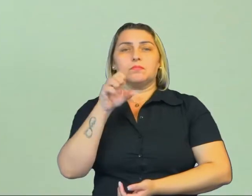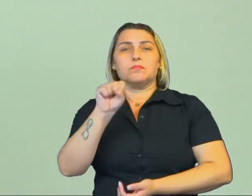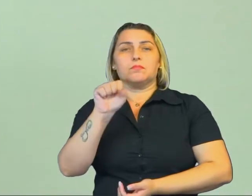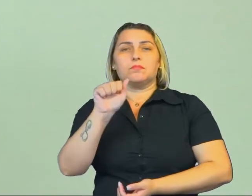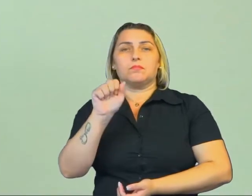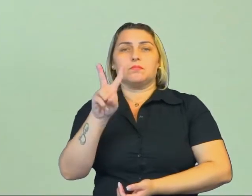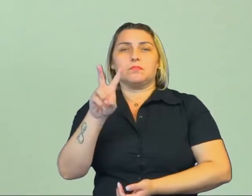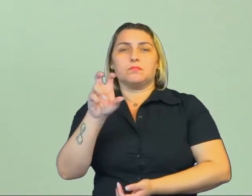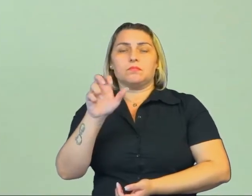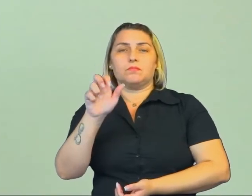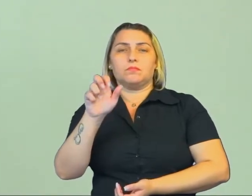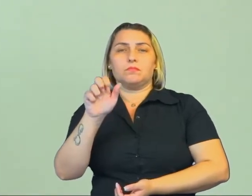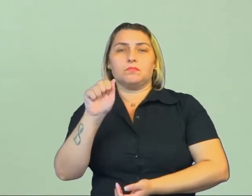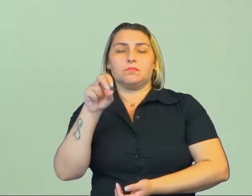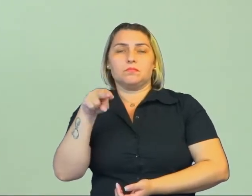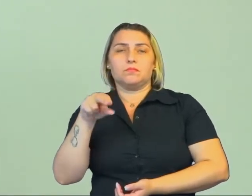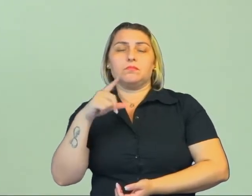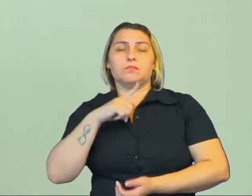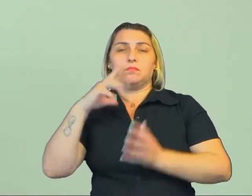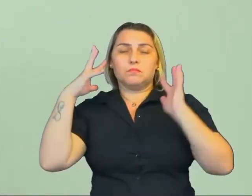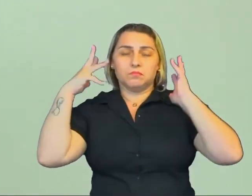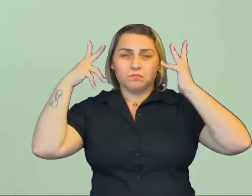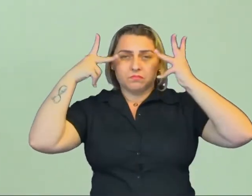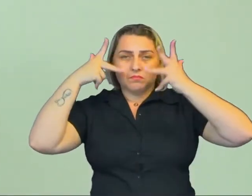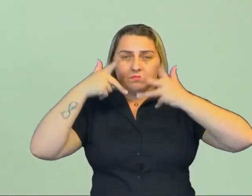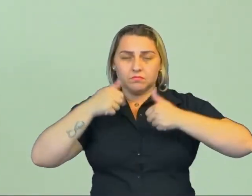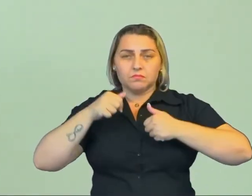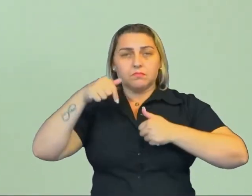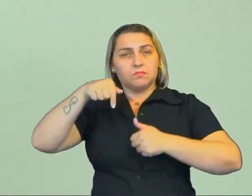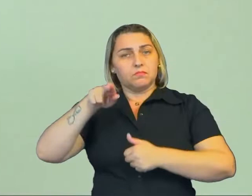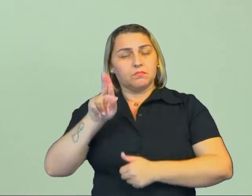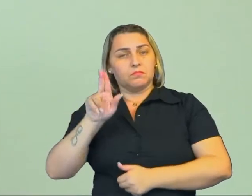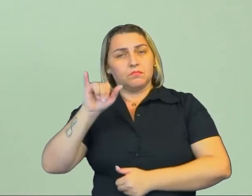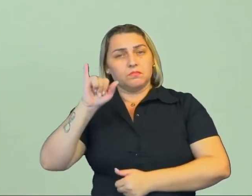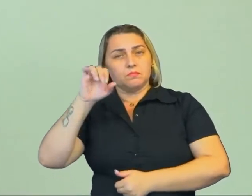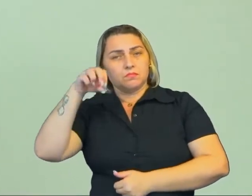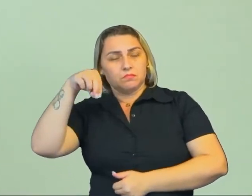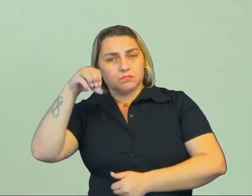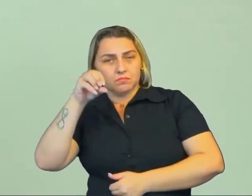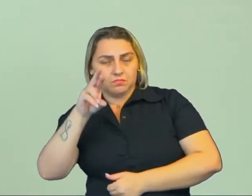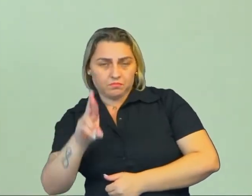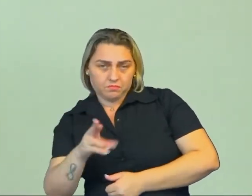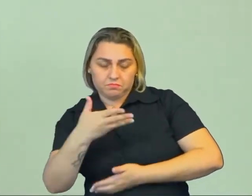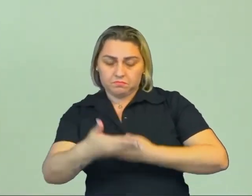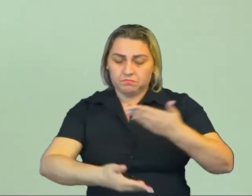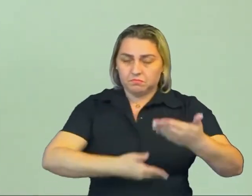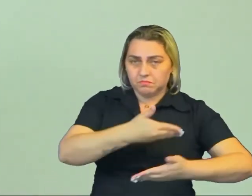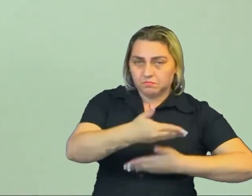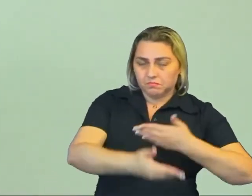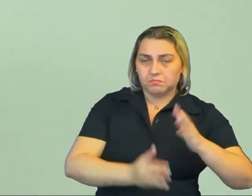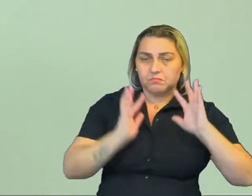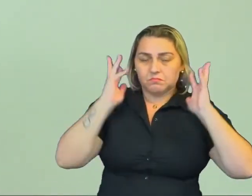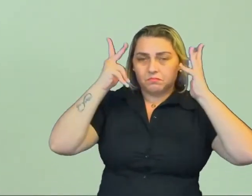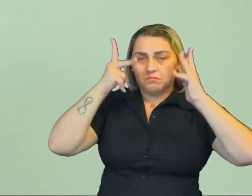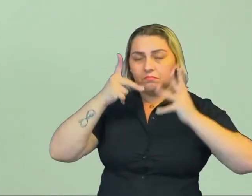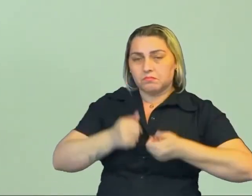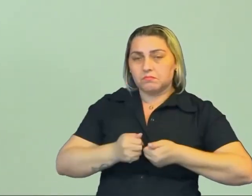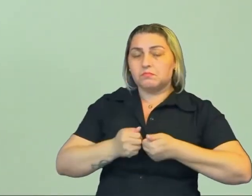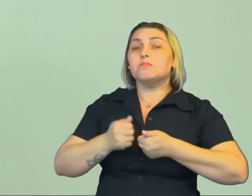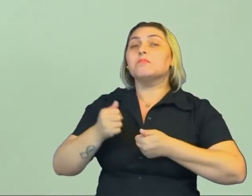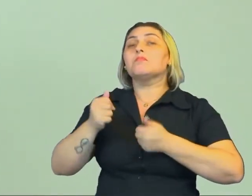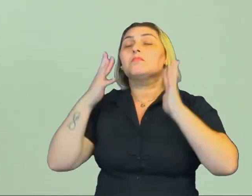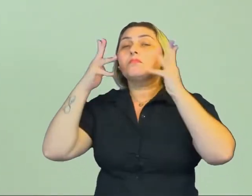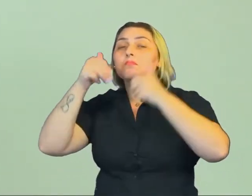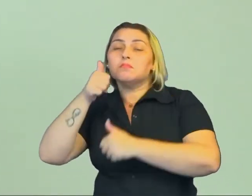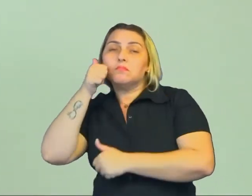um leão e um gnu. A relação entre o leão e o gnu é uma, a relação entre o leão e a leoa é